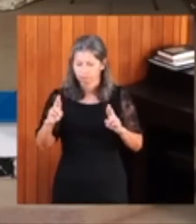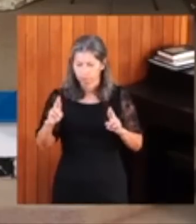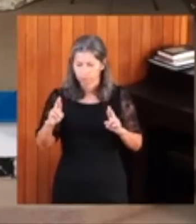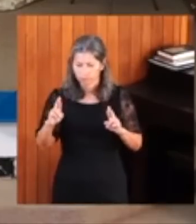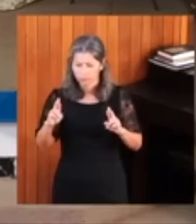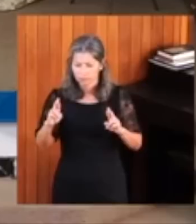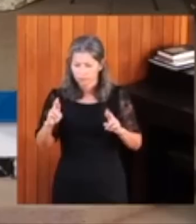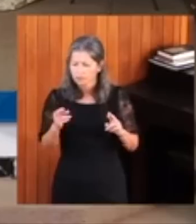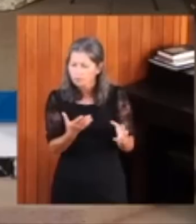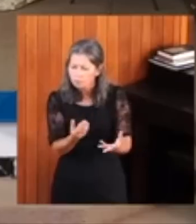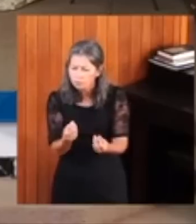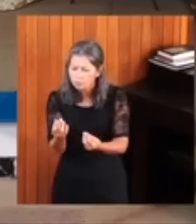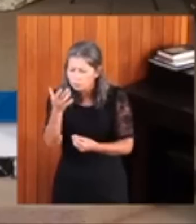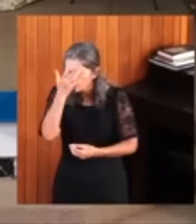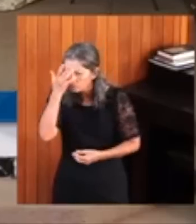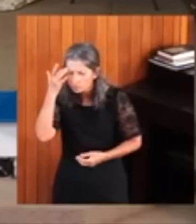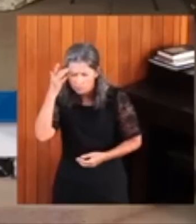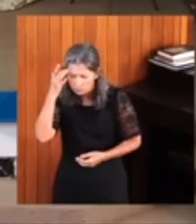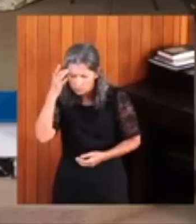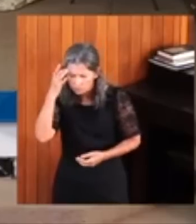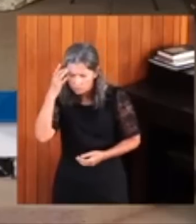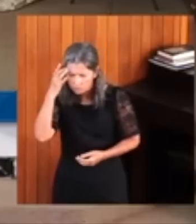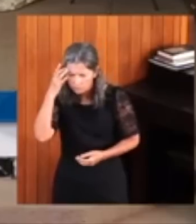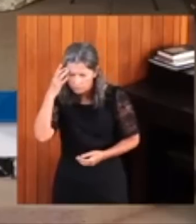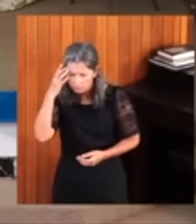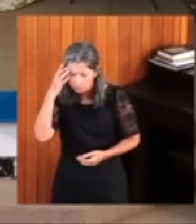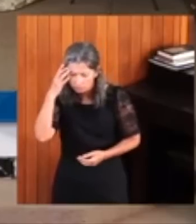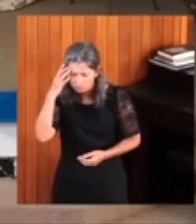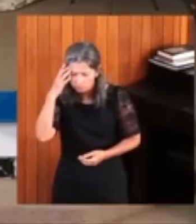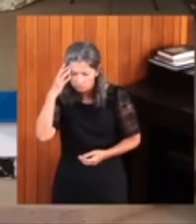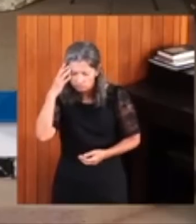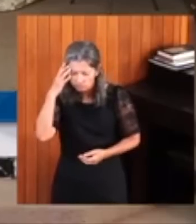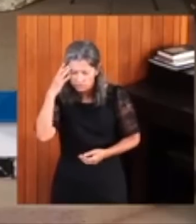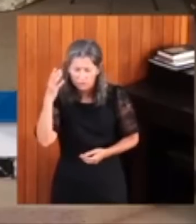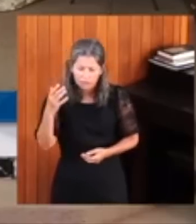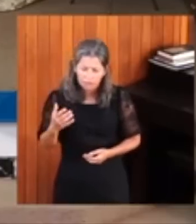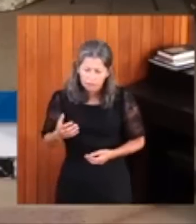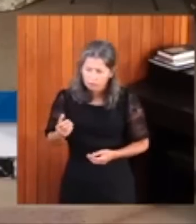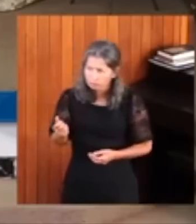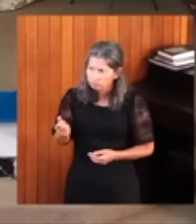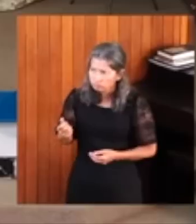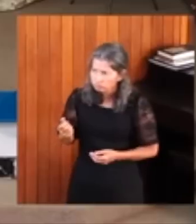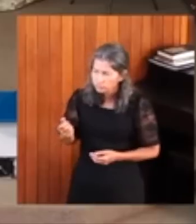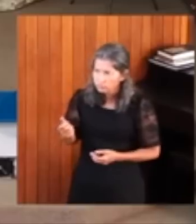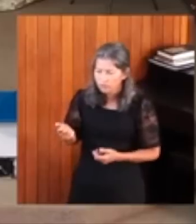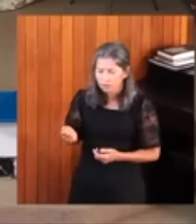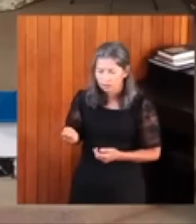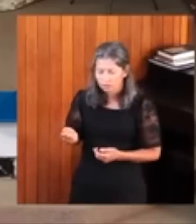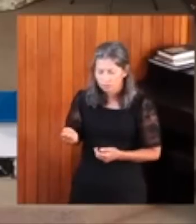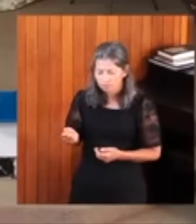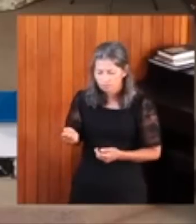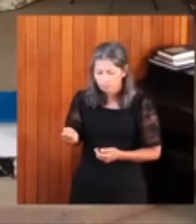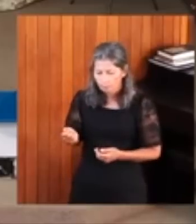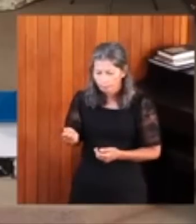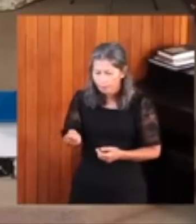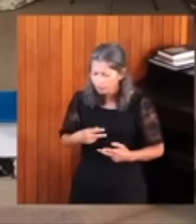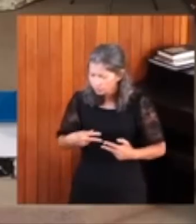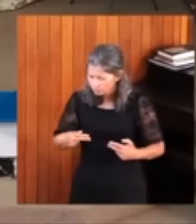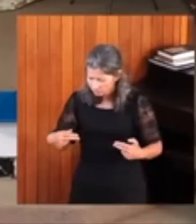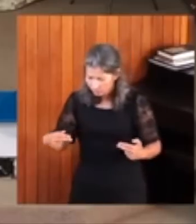pessoas se perderão. Que há batalhas, que há bestas e tudo mais. E ela pediu a Deus: